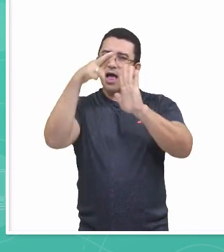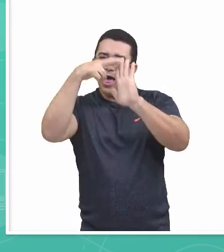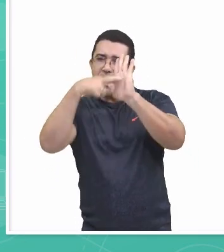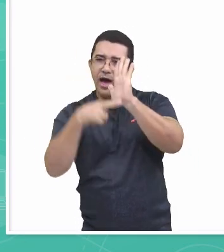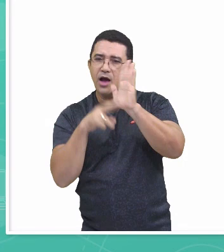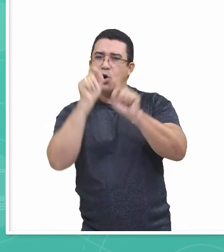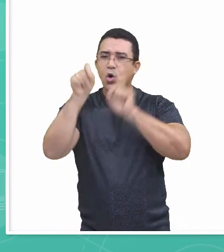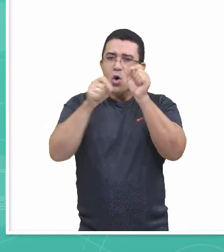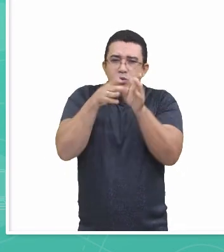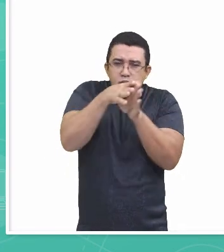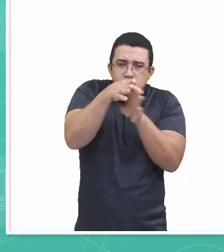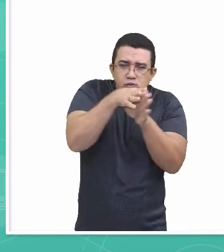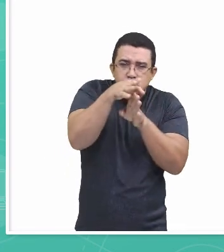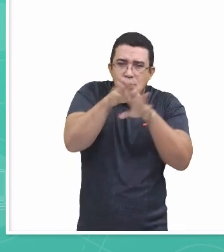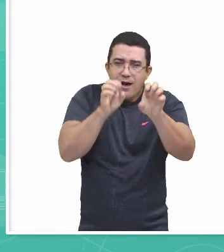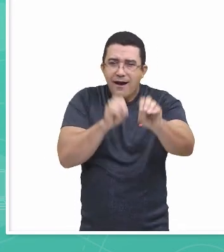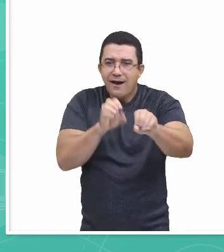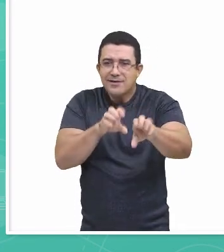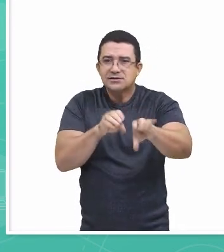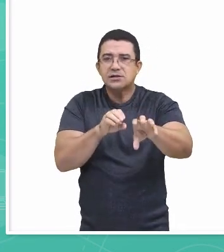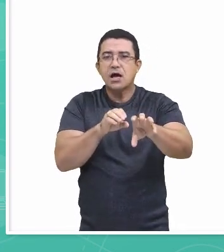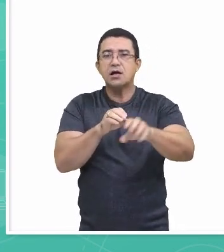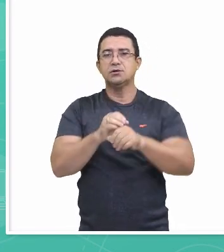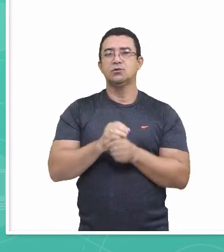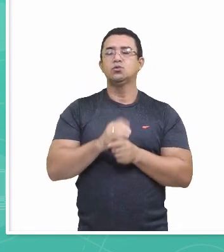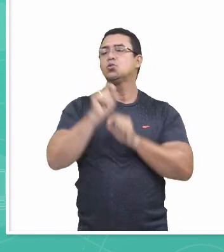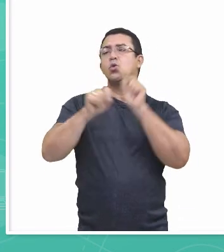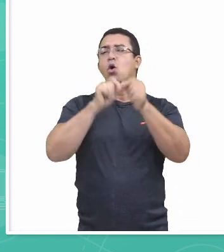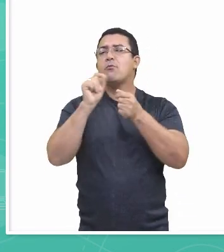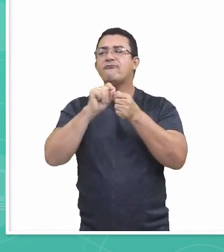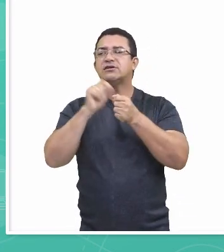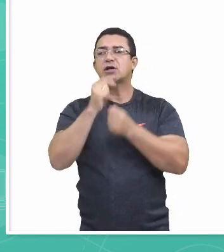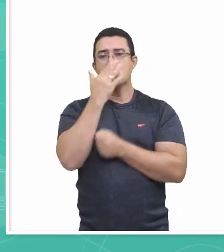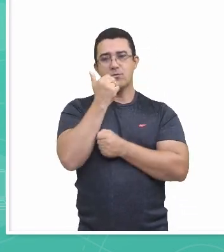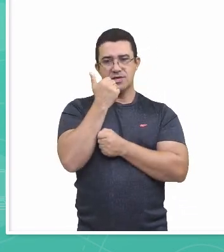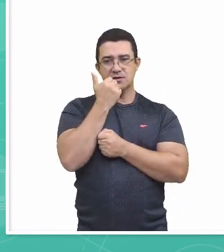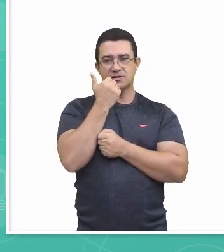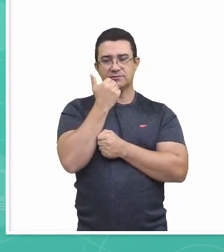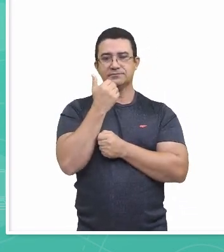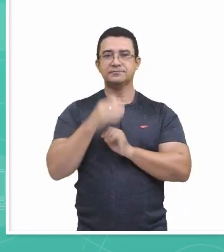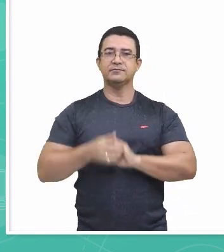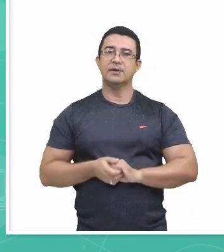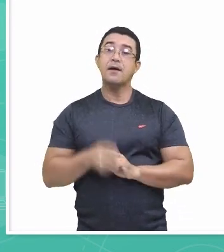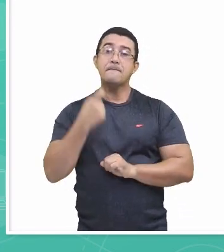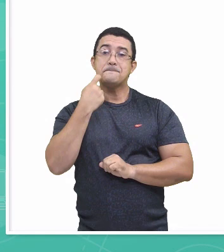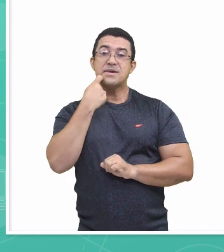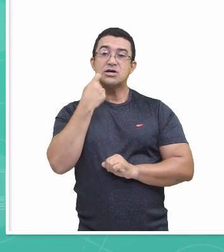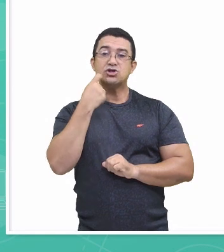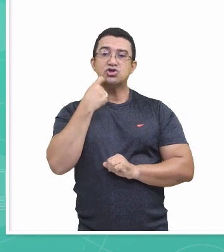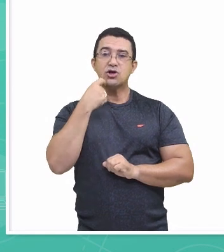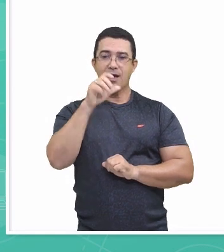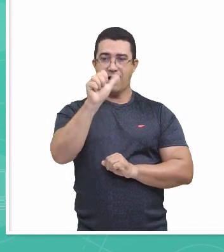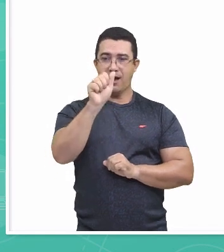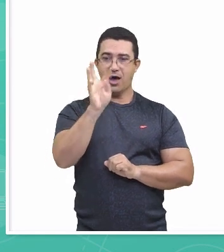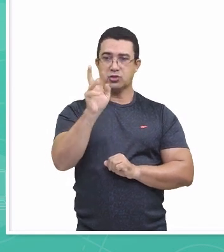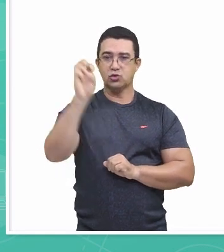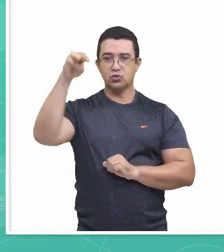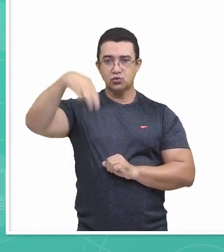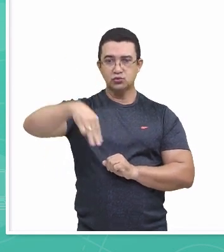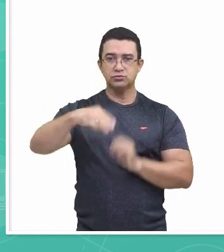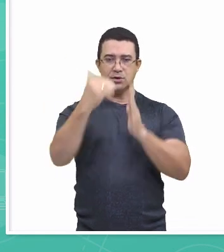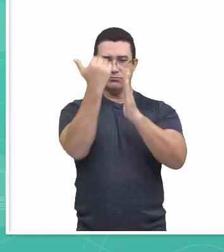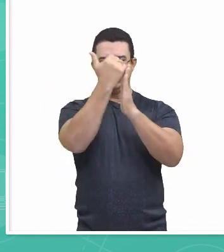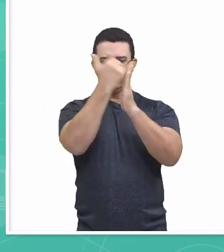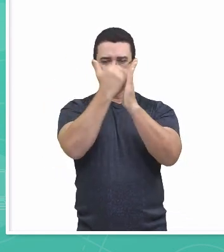orientando a fazer algo. Como você vai produzir essa pasta de atum? Uma lata de atum, um vidro pequeno de